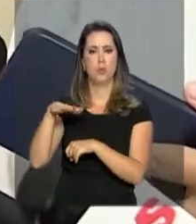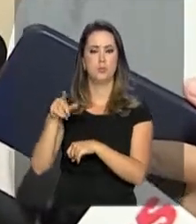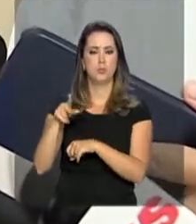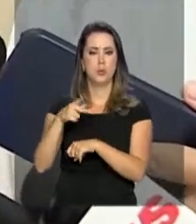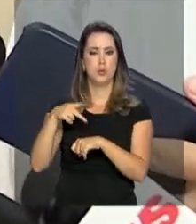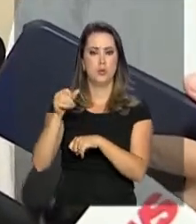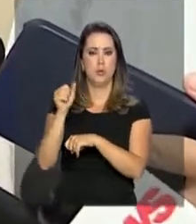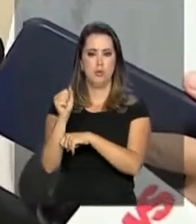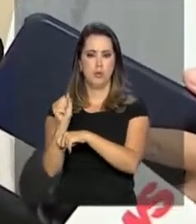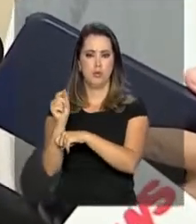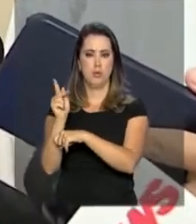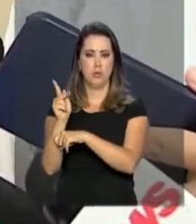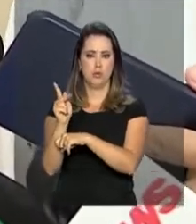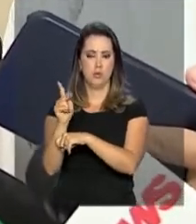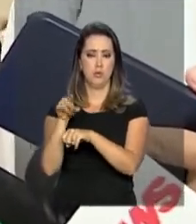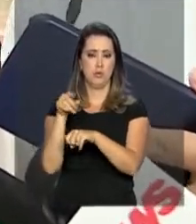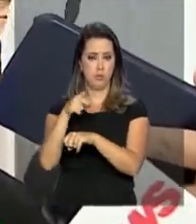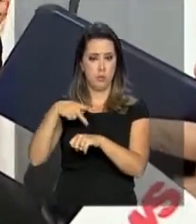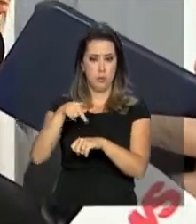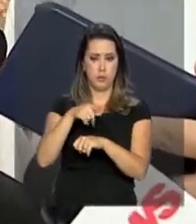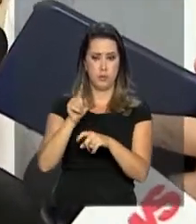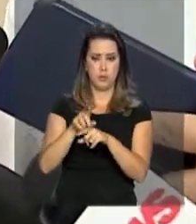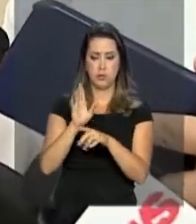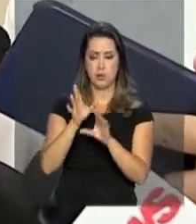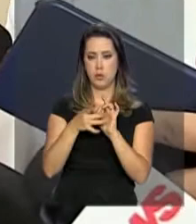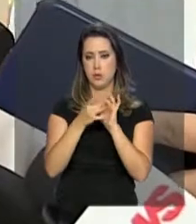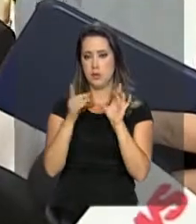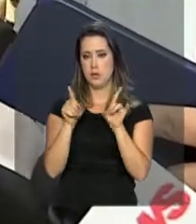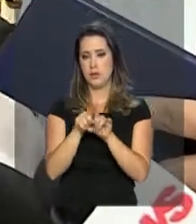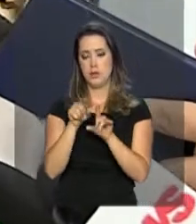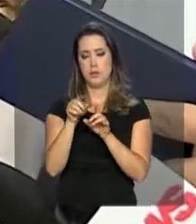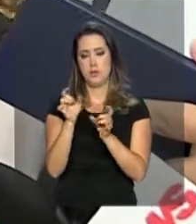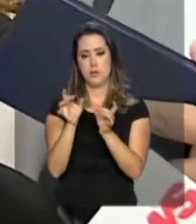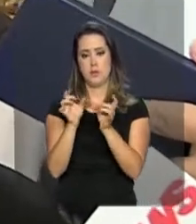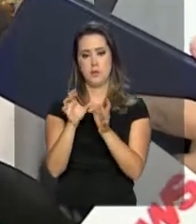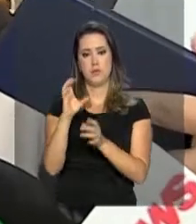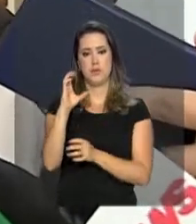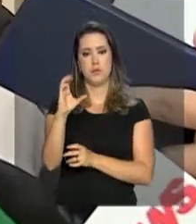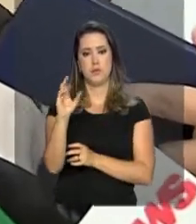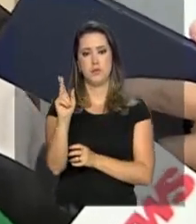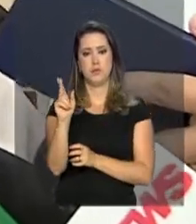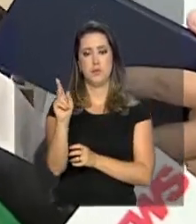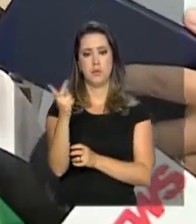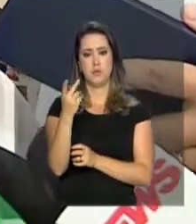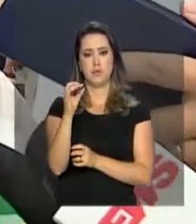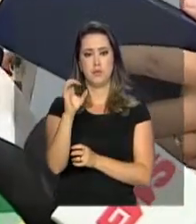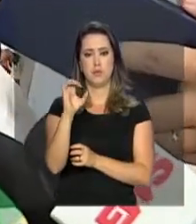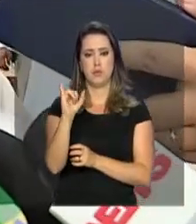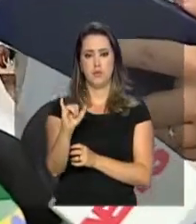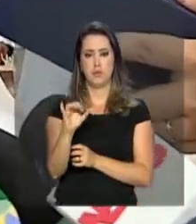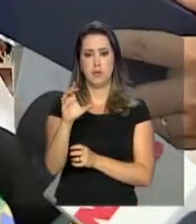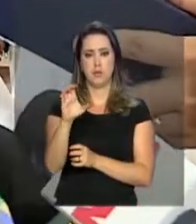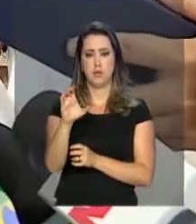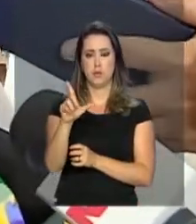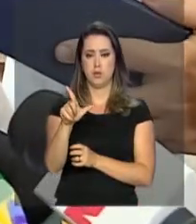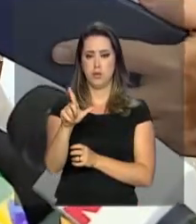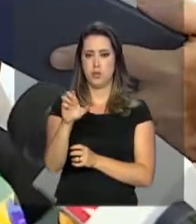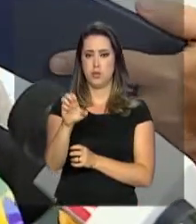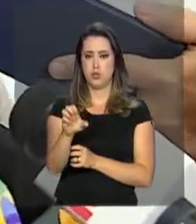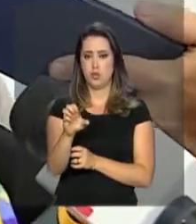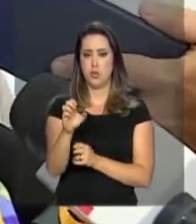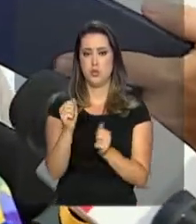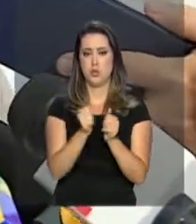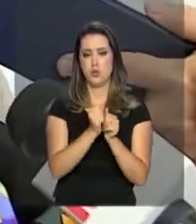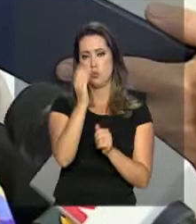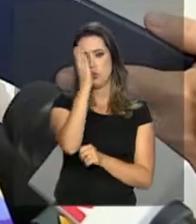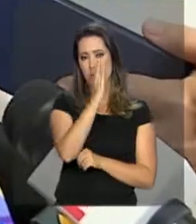tratamos da do tratado de livre negociação entre chile e brasil os nossos ministros estão empenhados